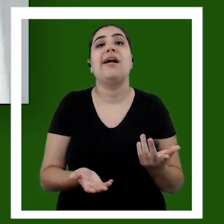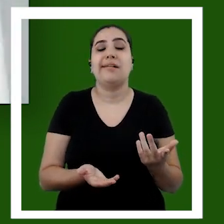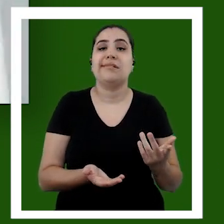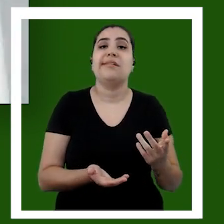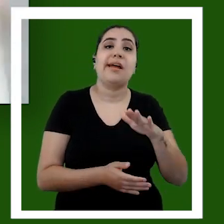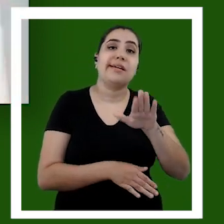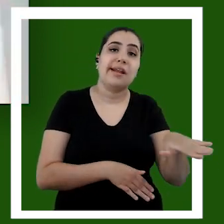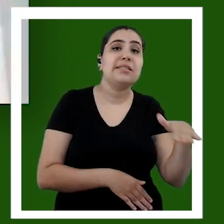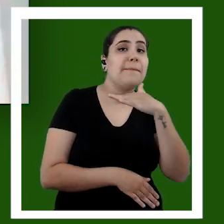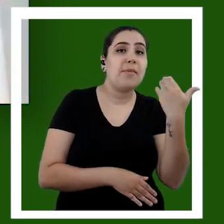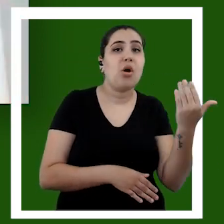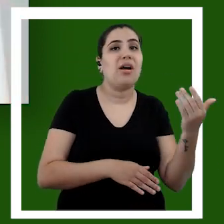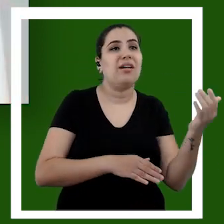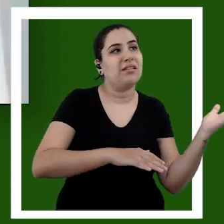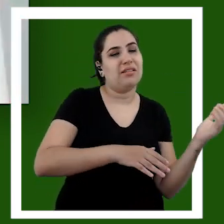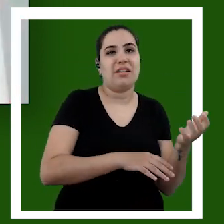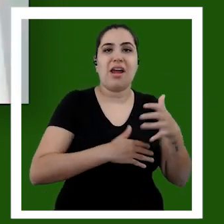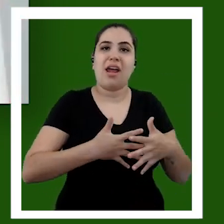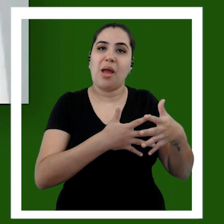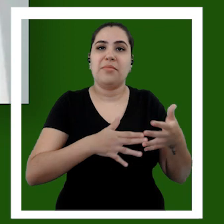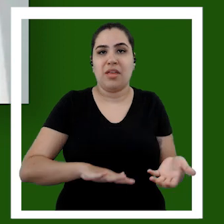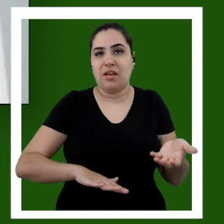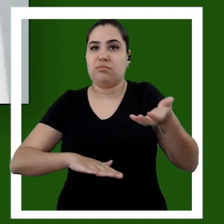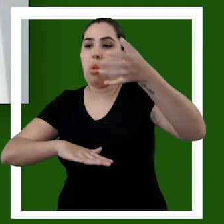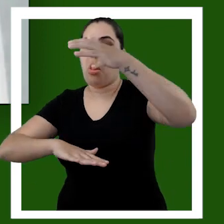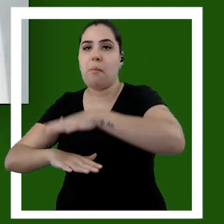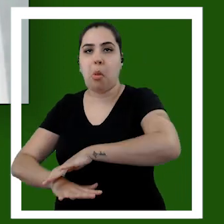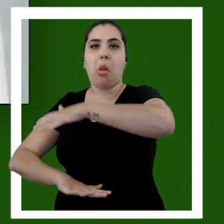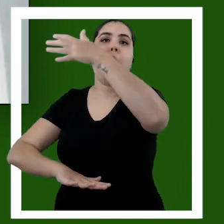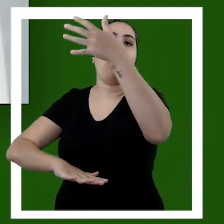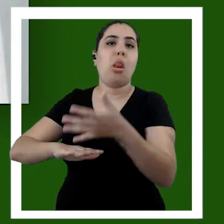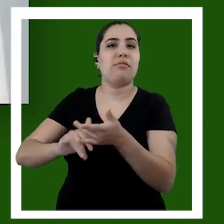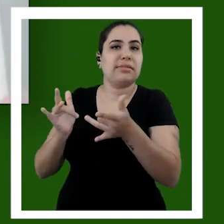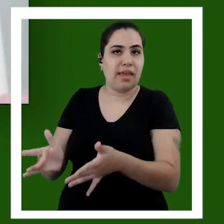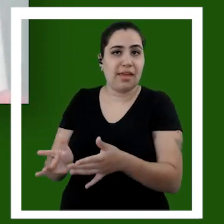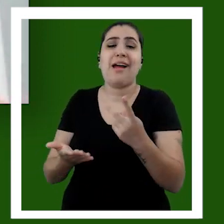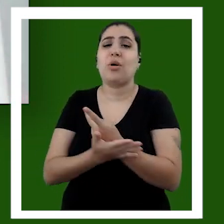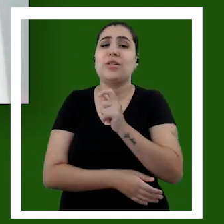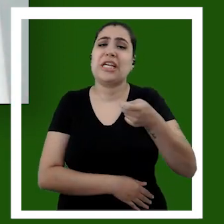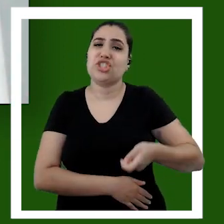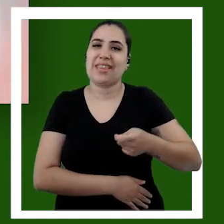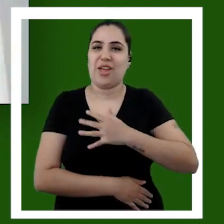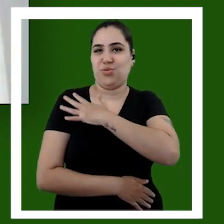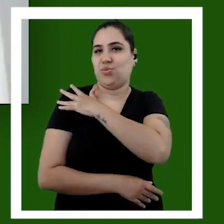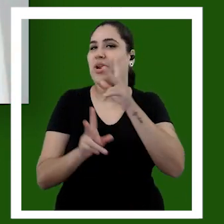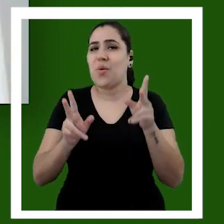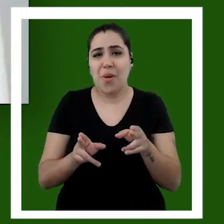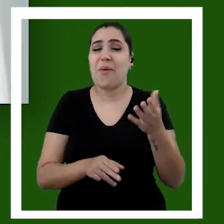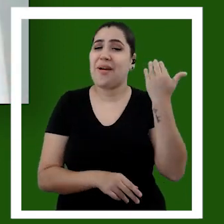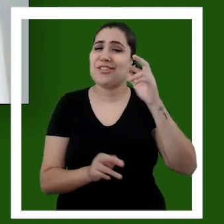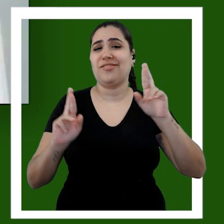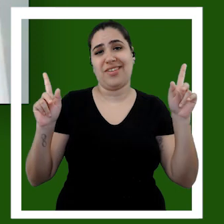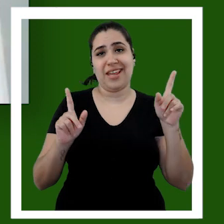acontecia, e aí acabava crianças morrendo soterradas. Então a gente vivia uma ditadura diferente. A questão do homem do saco,